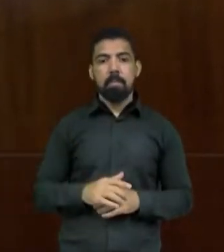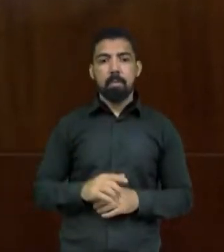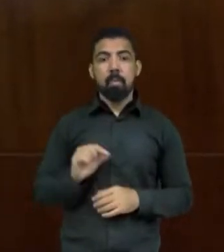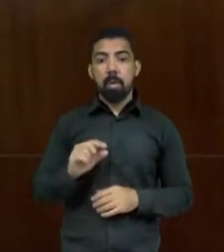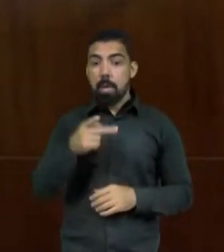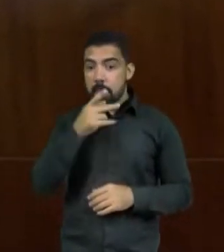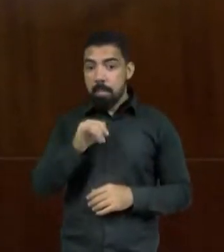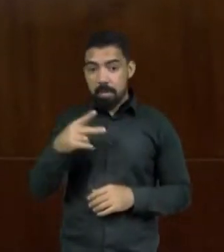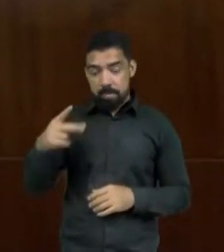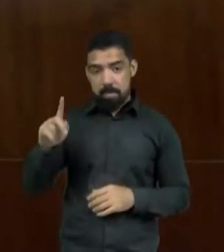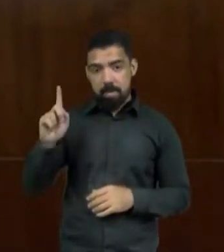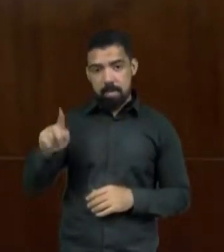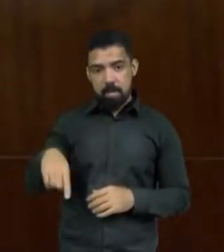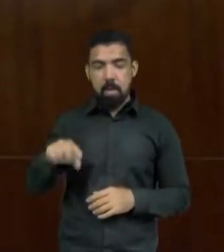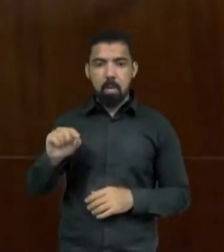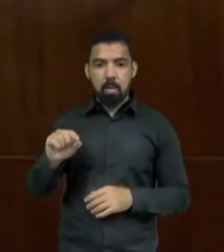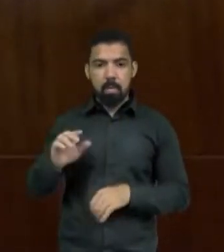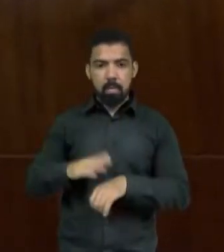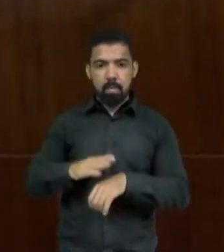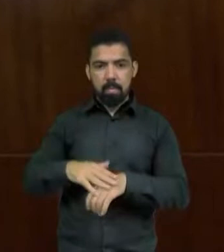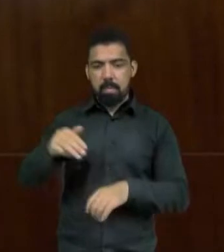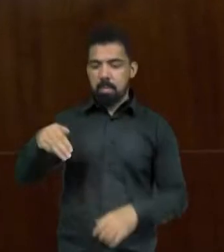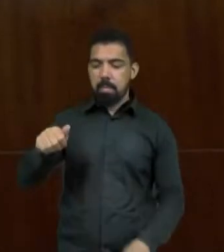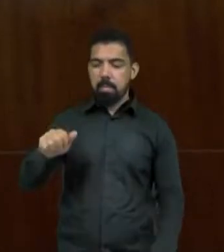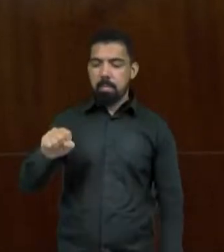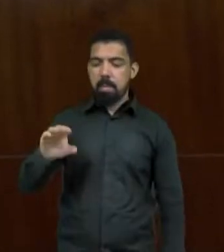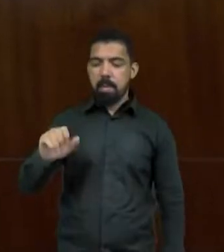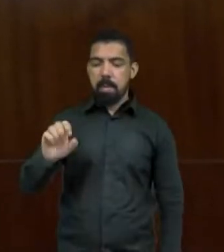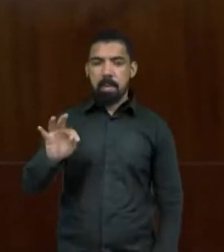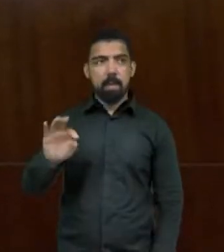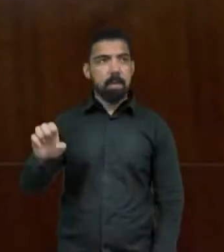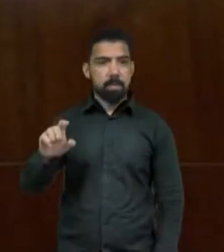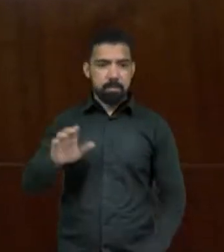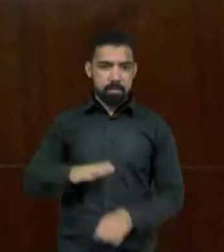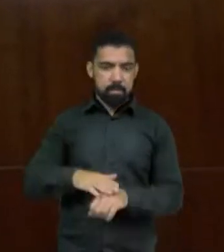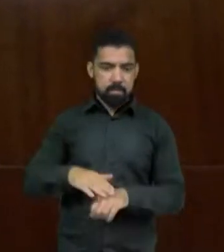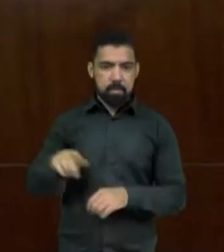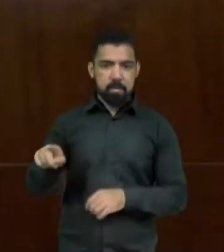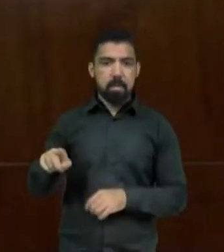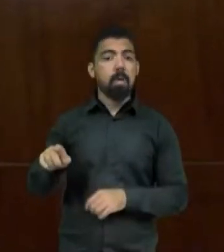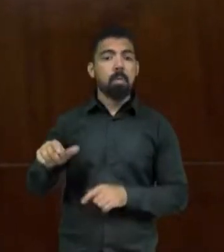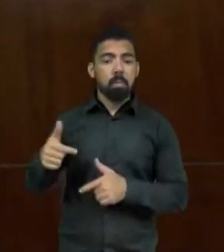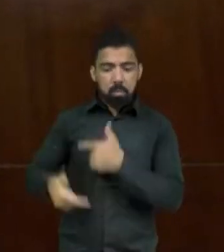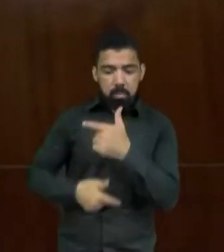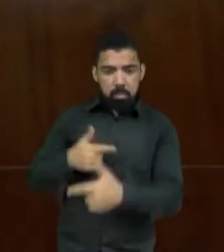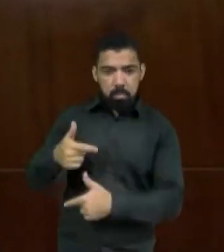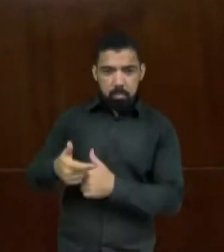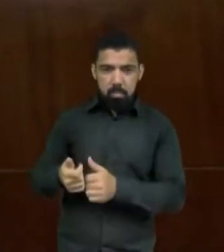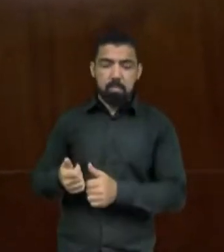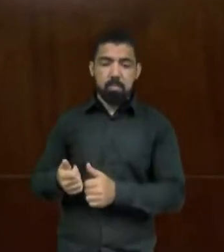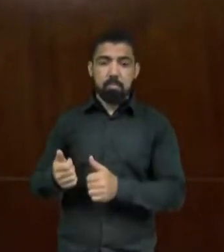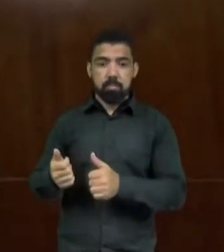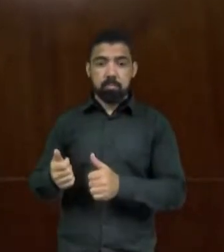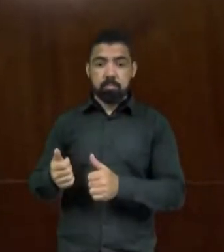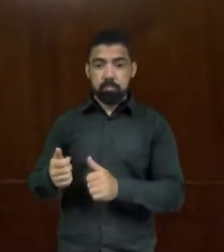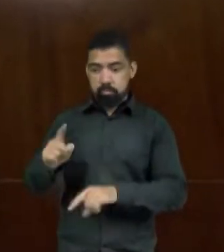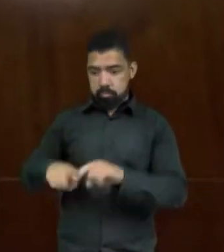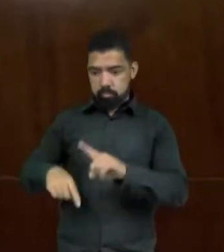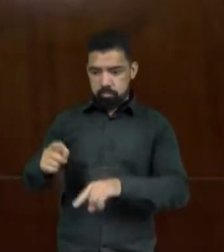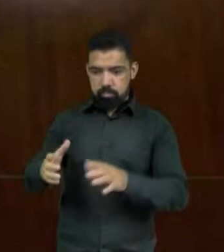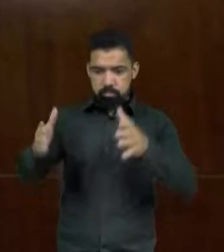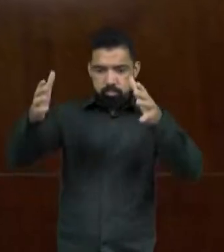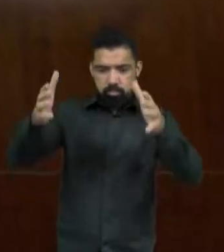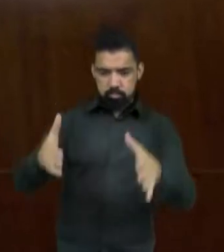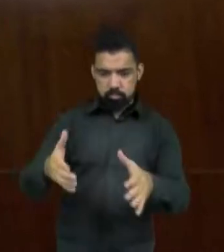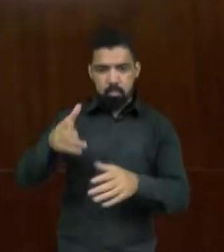era uma espécie de mascate, o Genésio, que colocava mercadoria no lombo do jumento e vendia